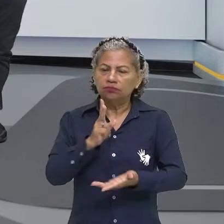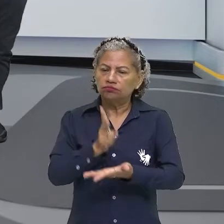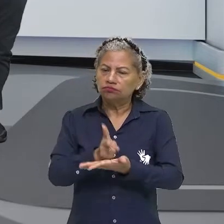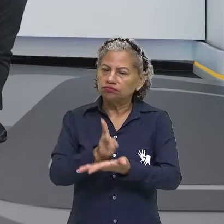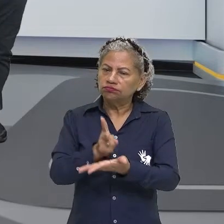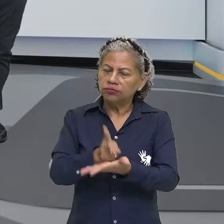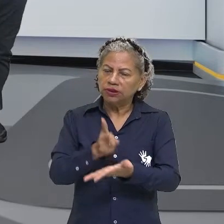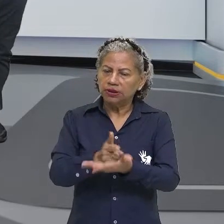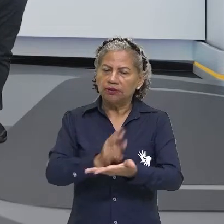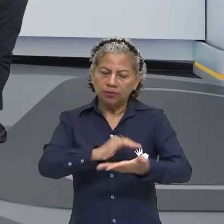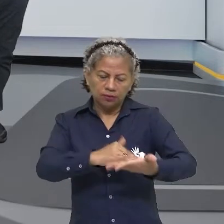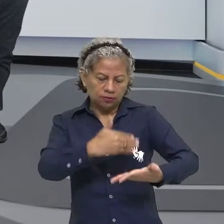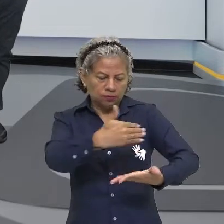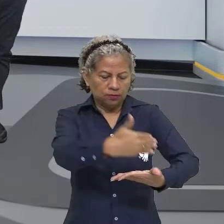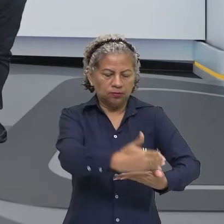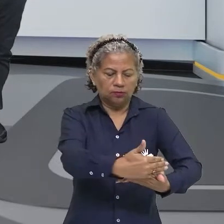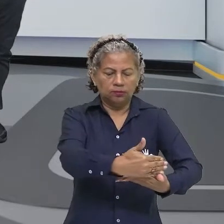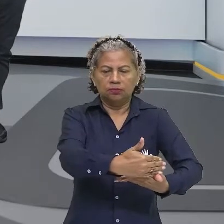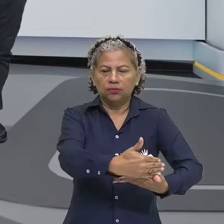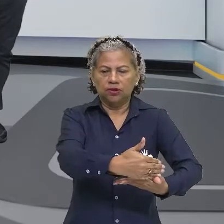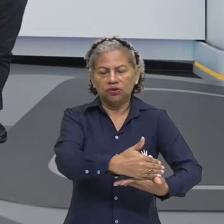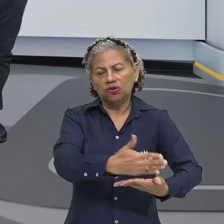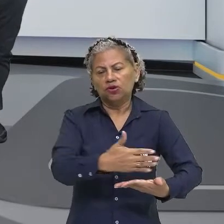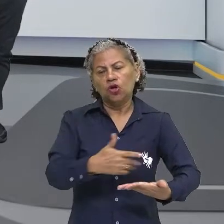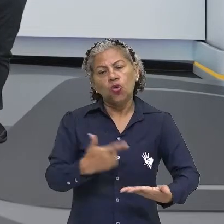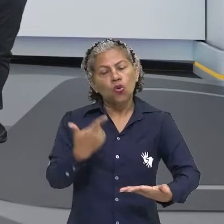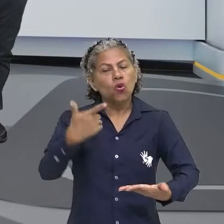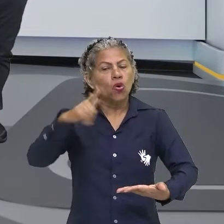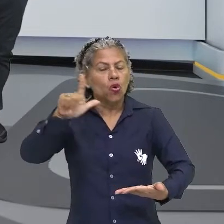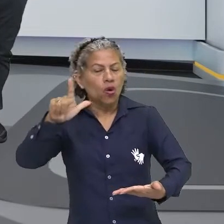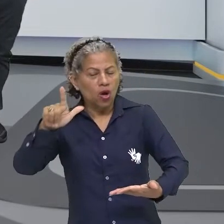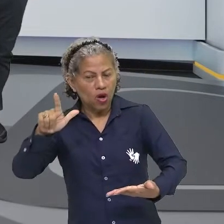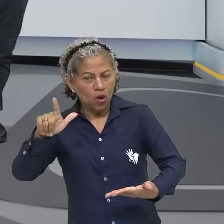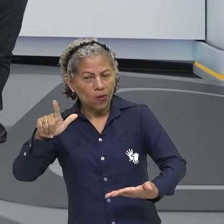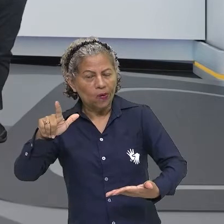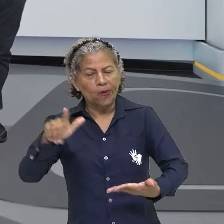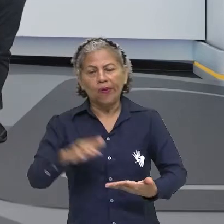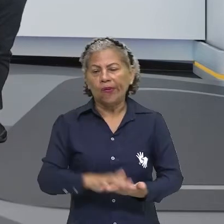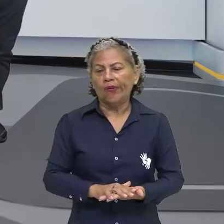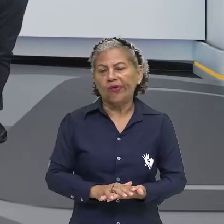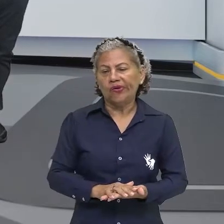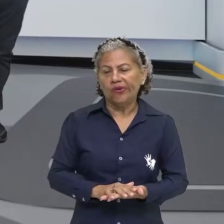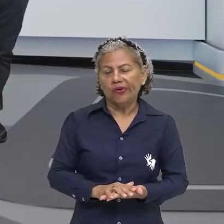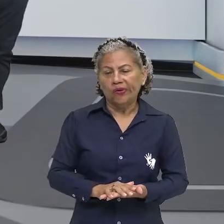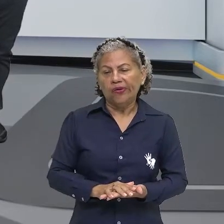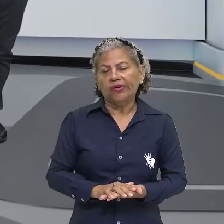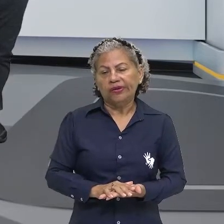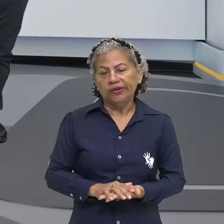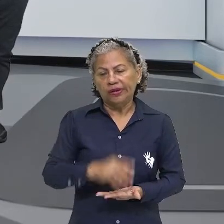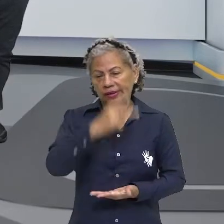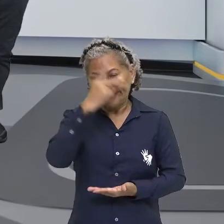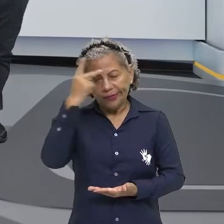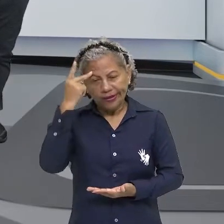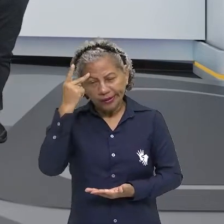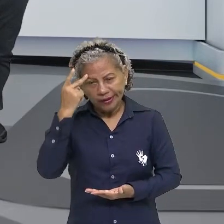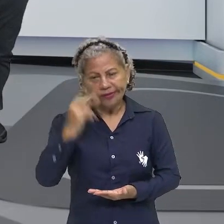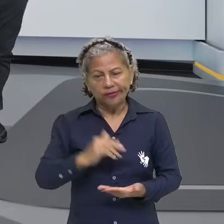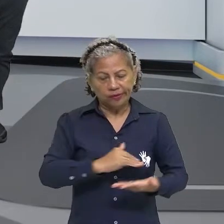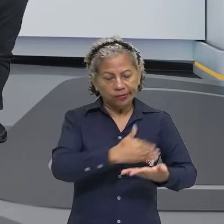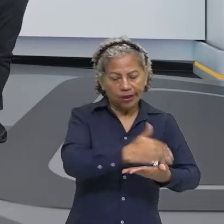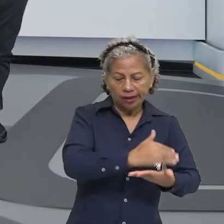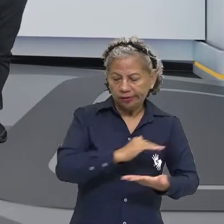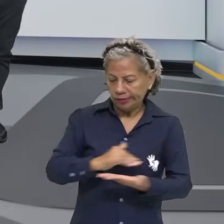de um computador ou de qualquer outro dispositivo eletrônico, né, uma pessoa, um outro ser humano que merece ser